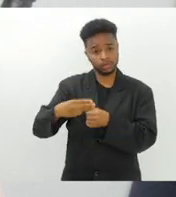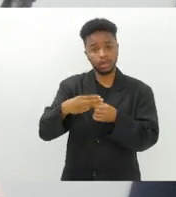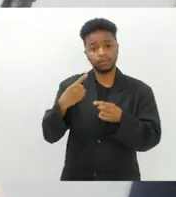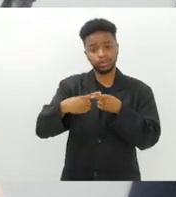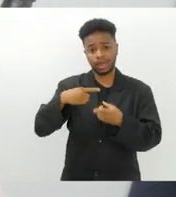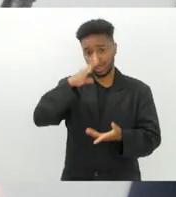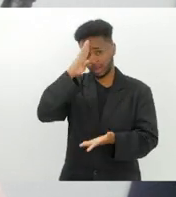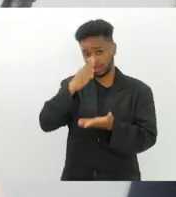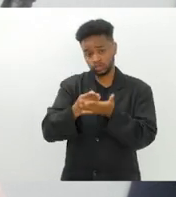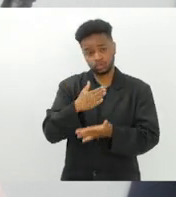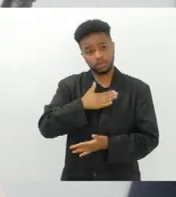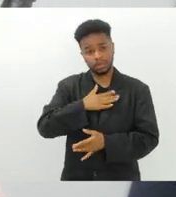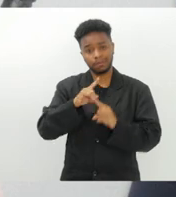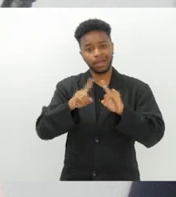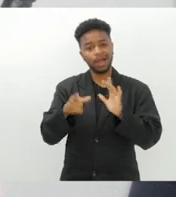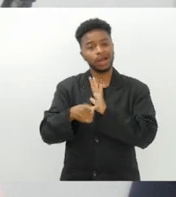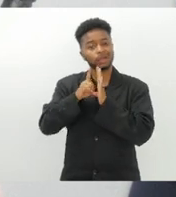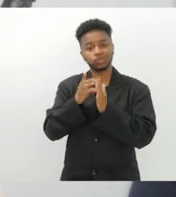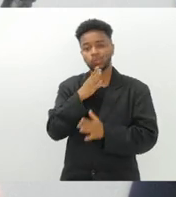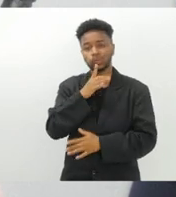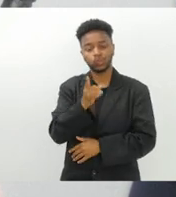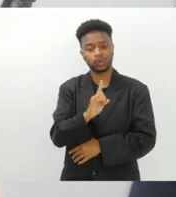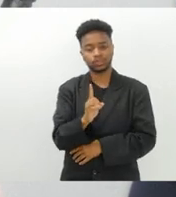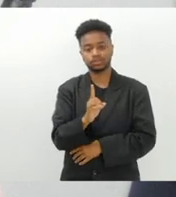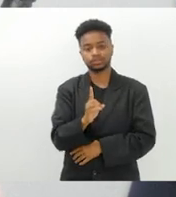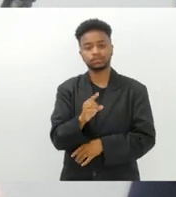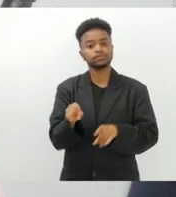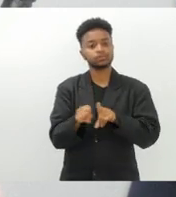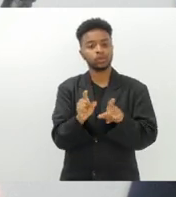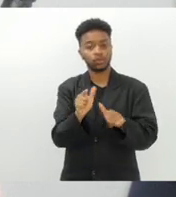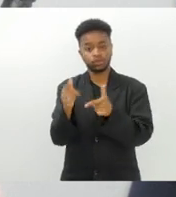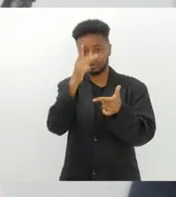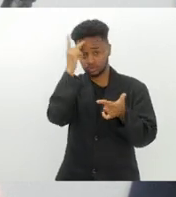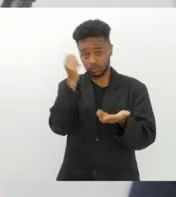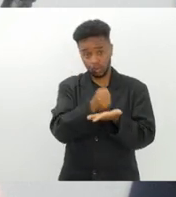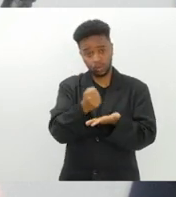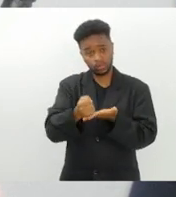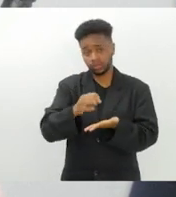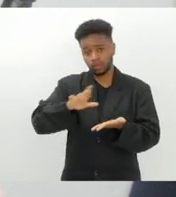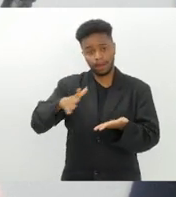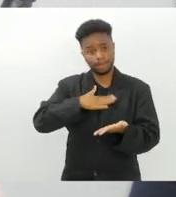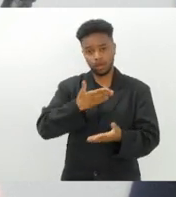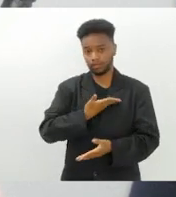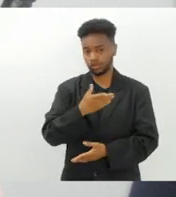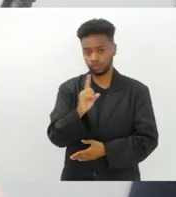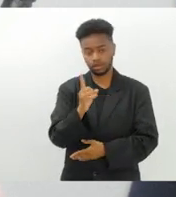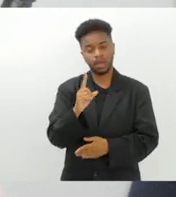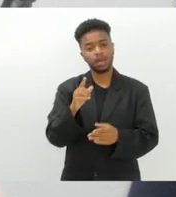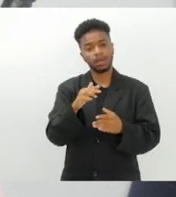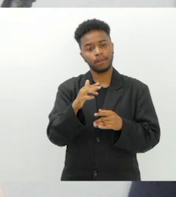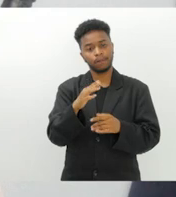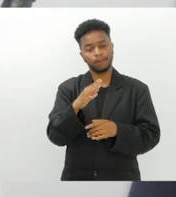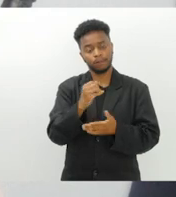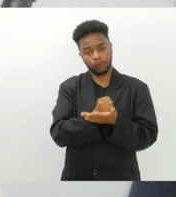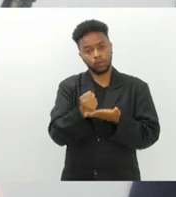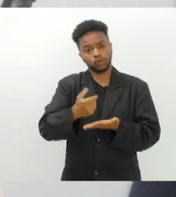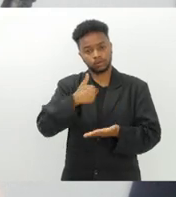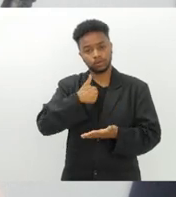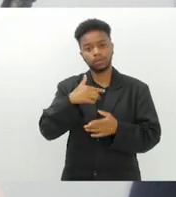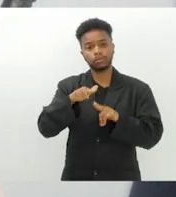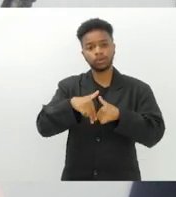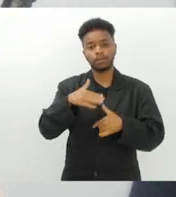conhecer, aos que me contrataram, que não eram meus amigos, me contrataram através da minha fala, do